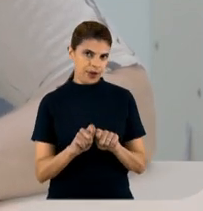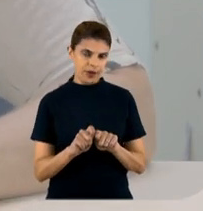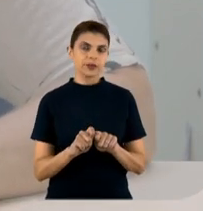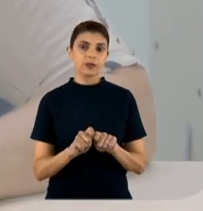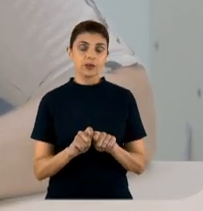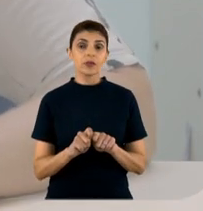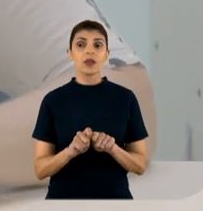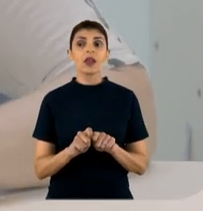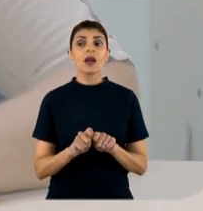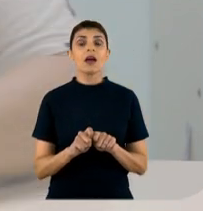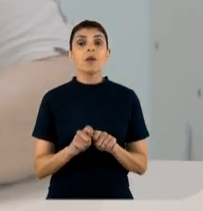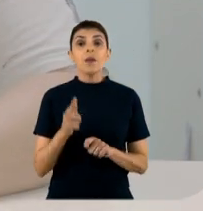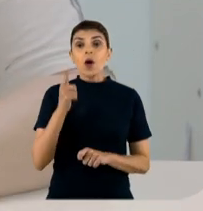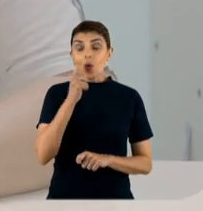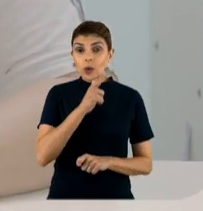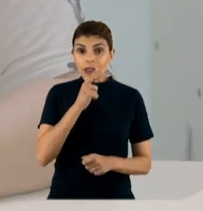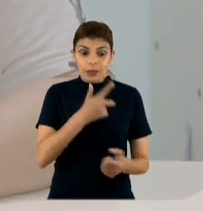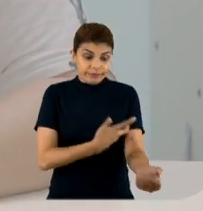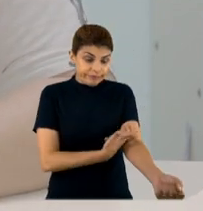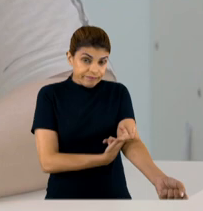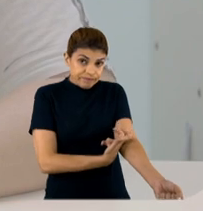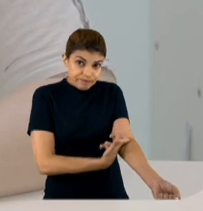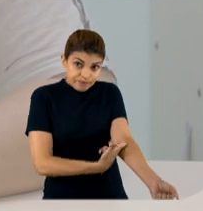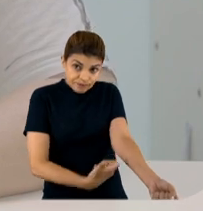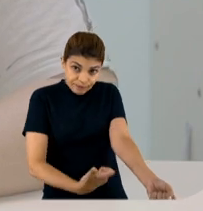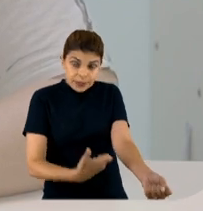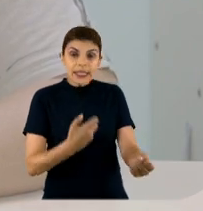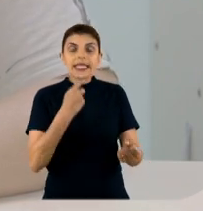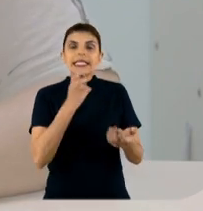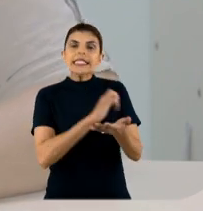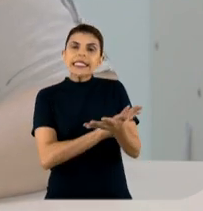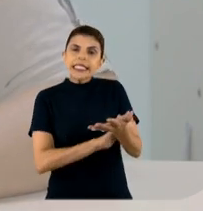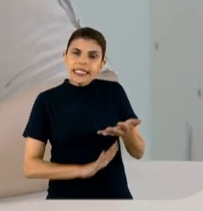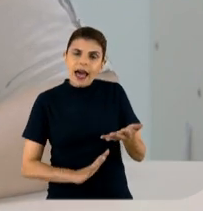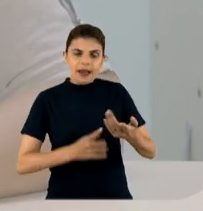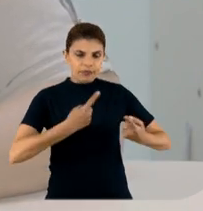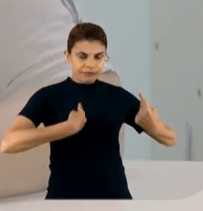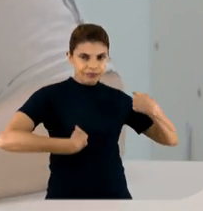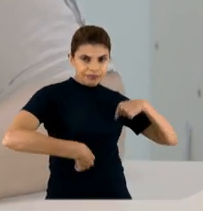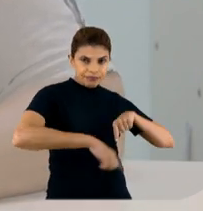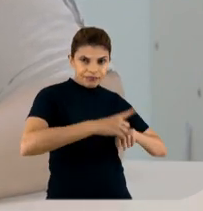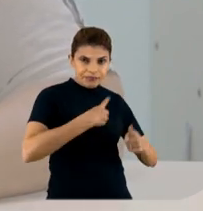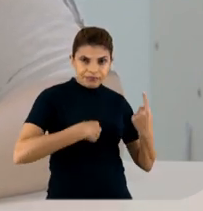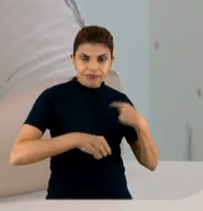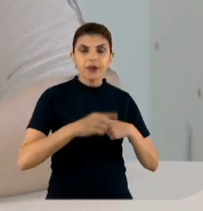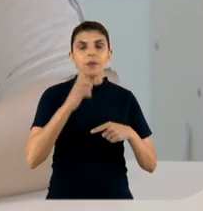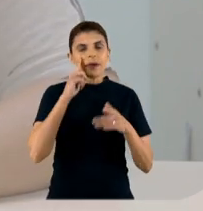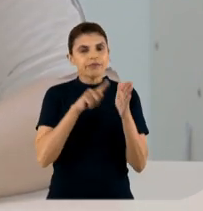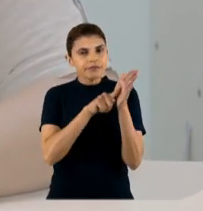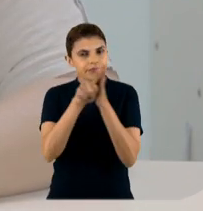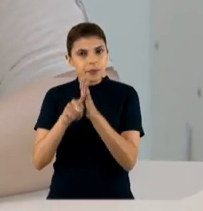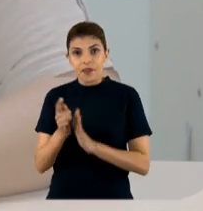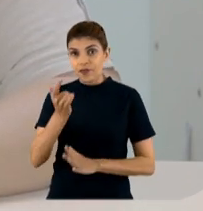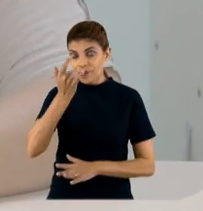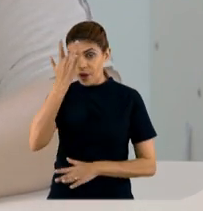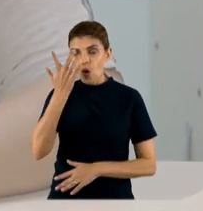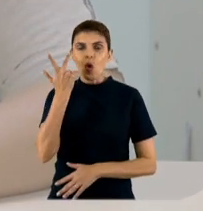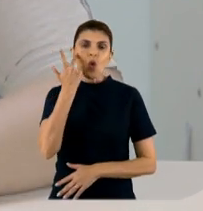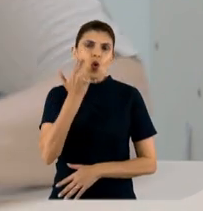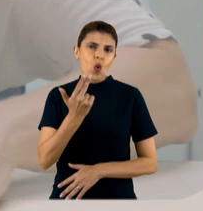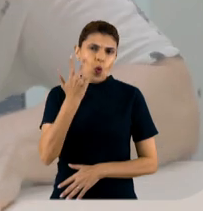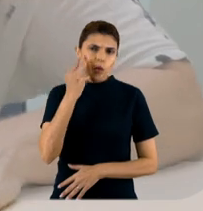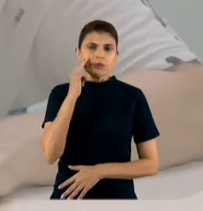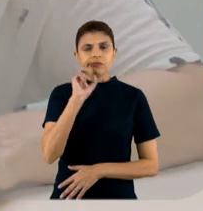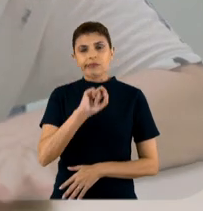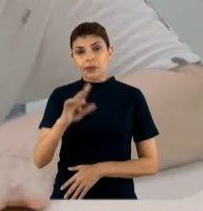eh também para poder colher sangue arterial e monitorar os gases sanguíneos de forma mais fácil é é muito